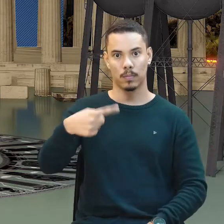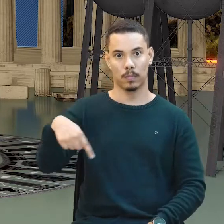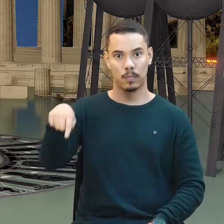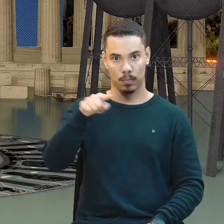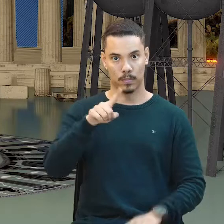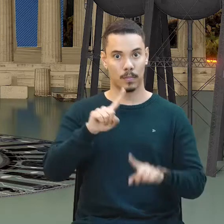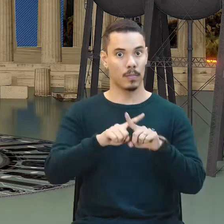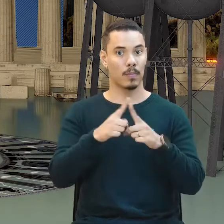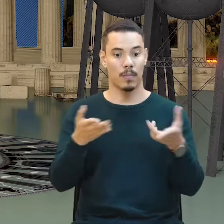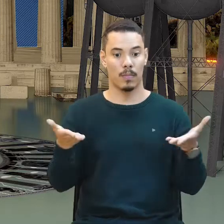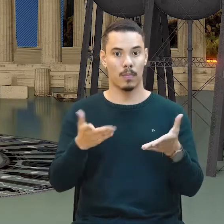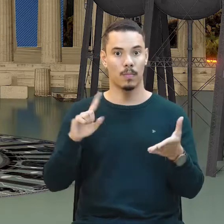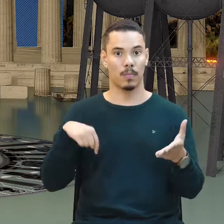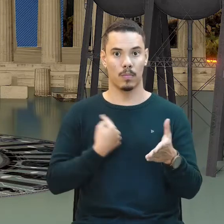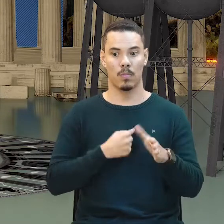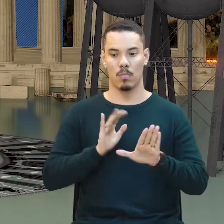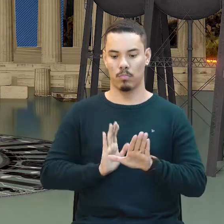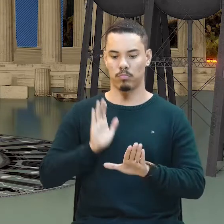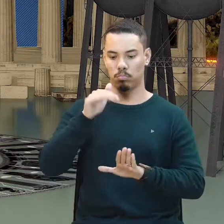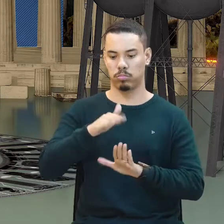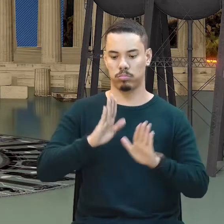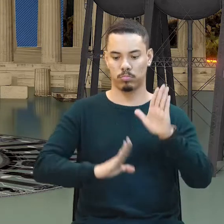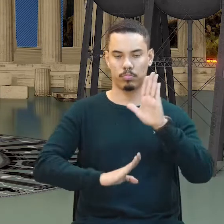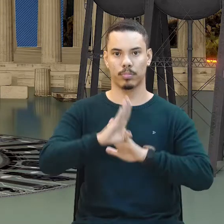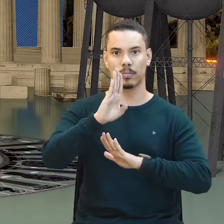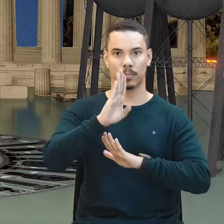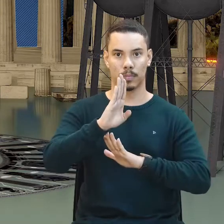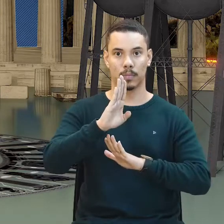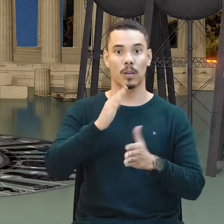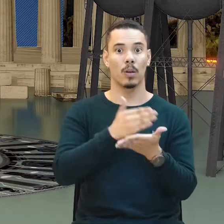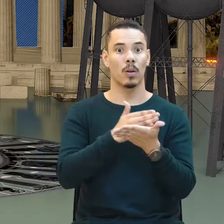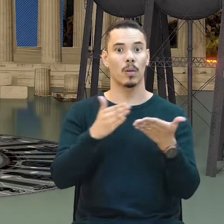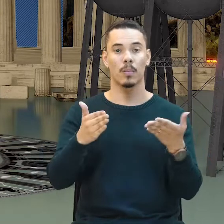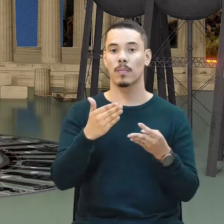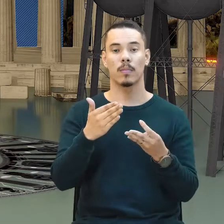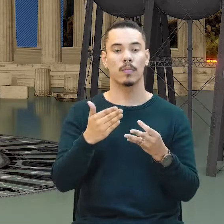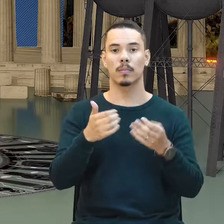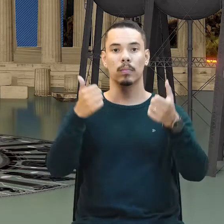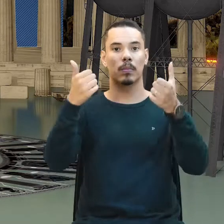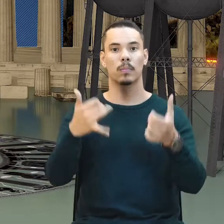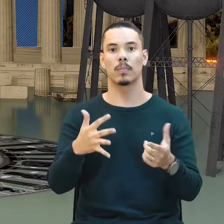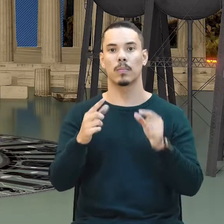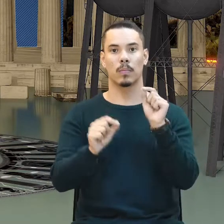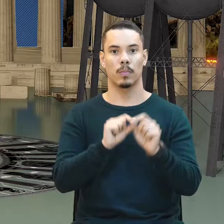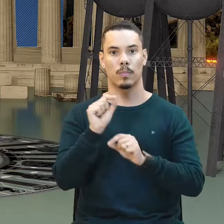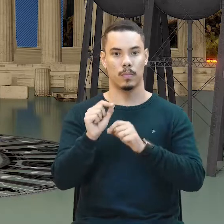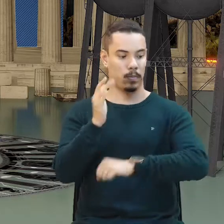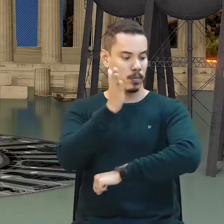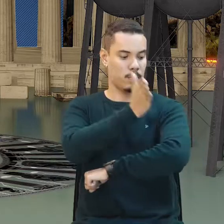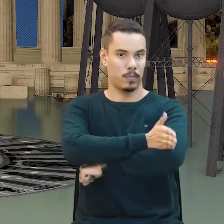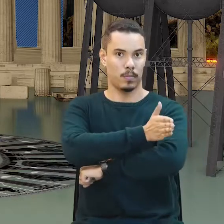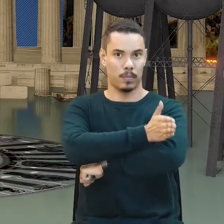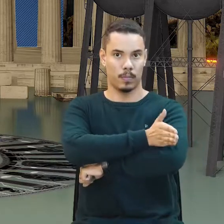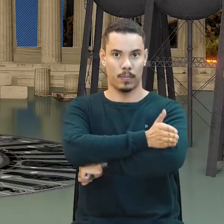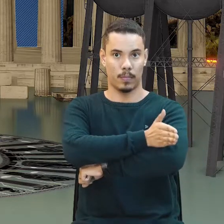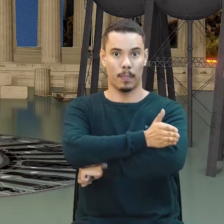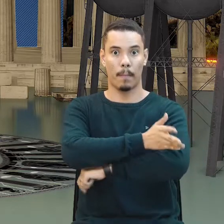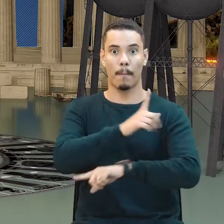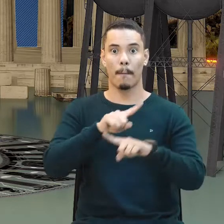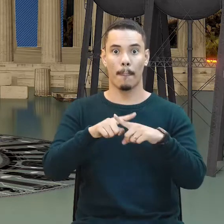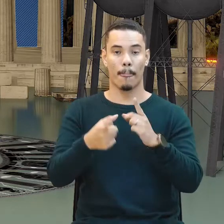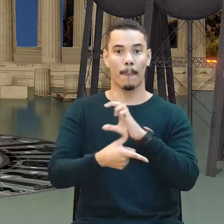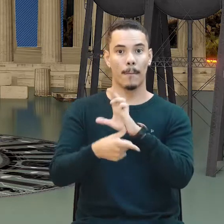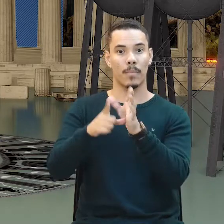a gente vai dar um salto. Vamos começar a trabalhar agora a Idade Média. Só que eu adianto para